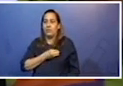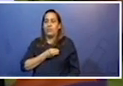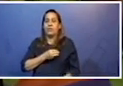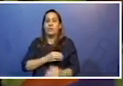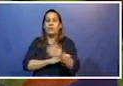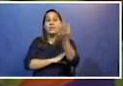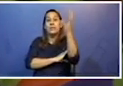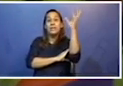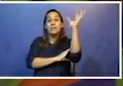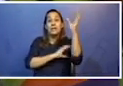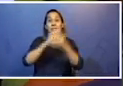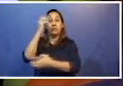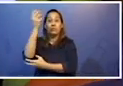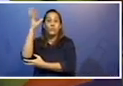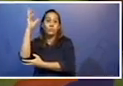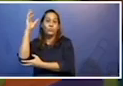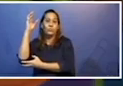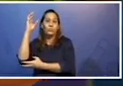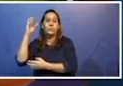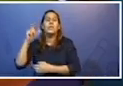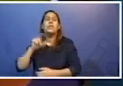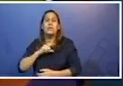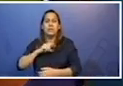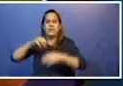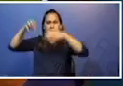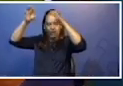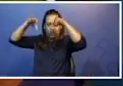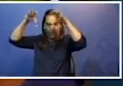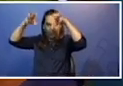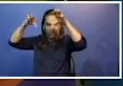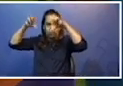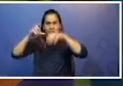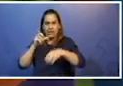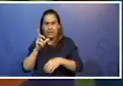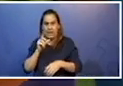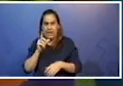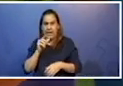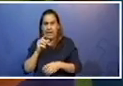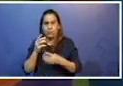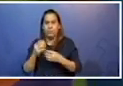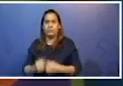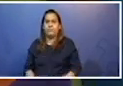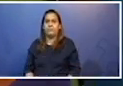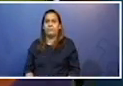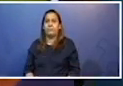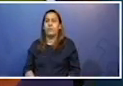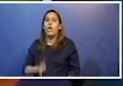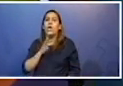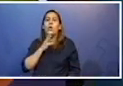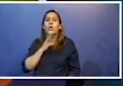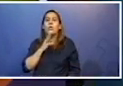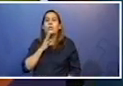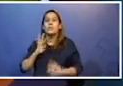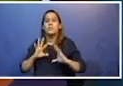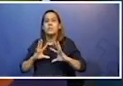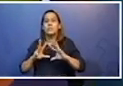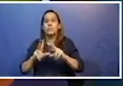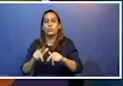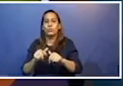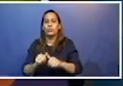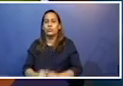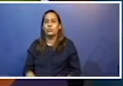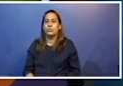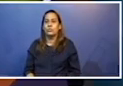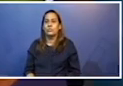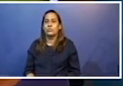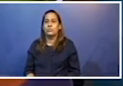das árvores em locais mais úmidos. Bom, depois de conhecermos cada um desses cactos,